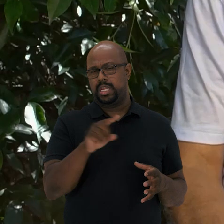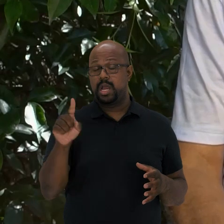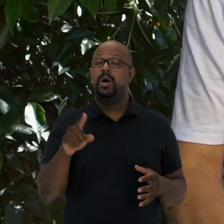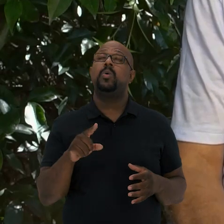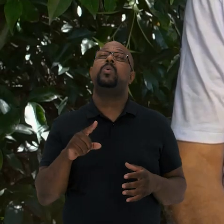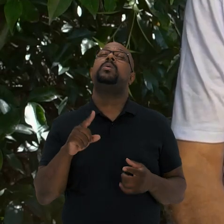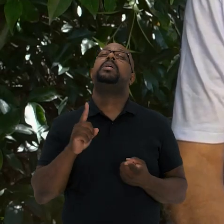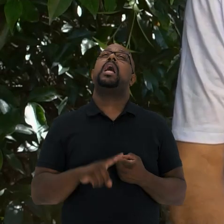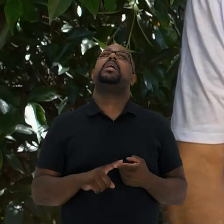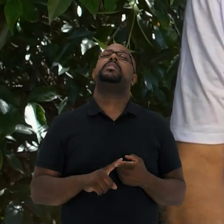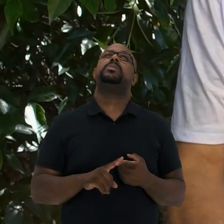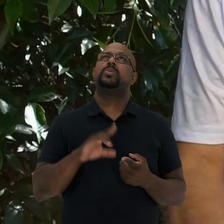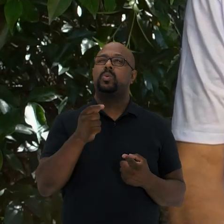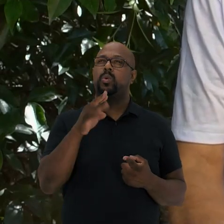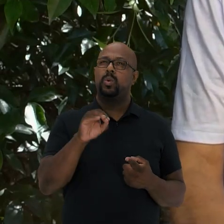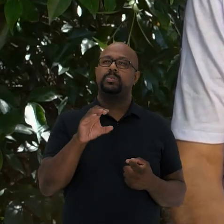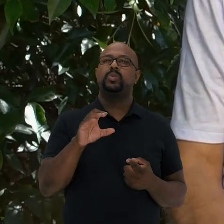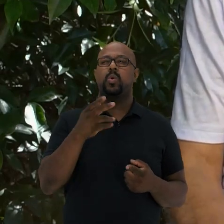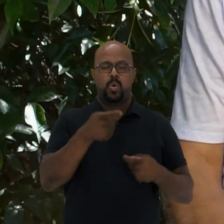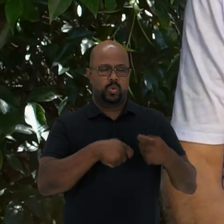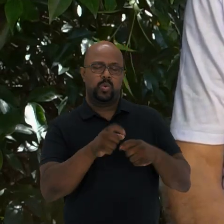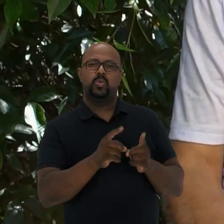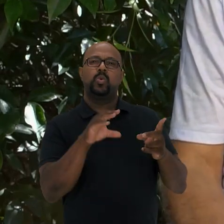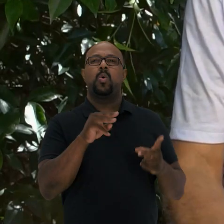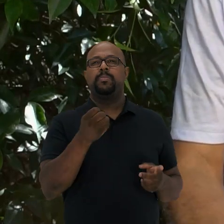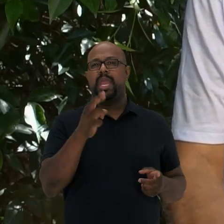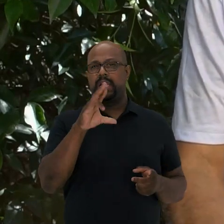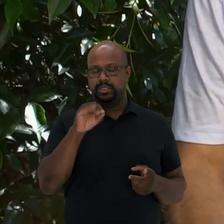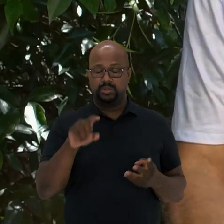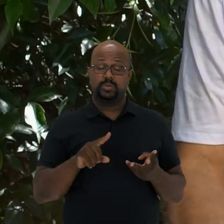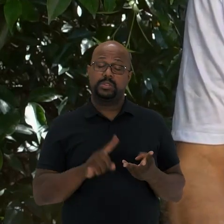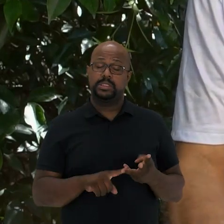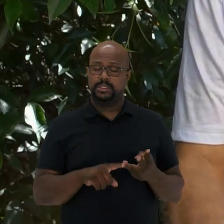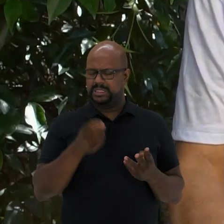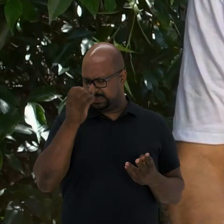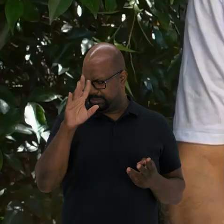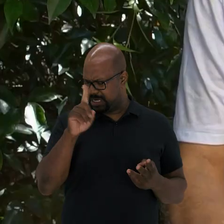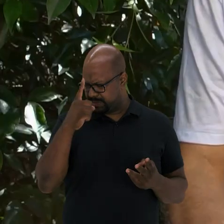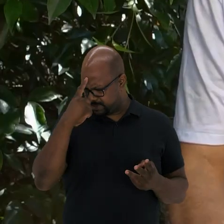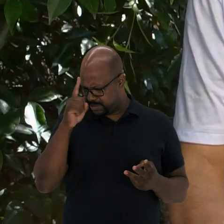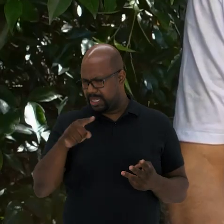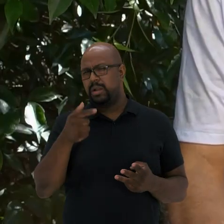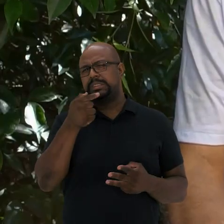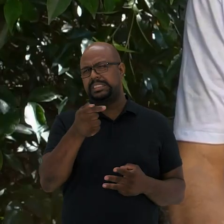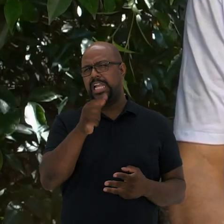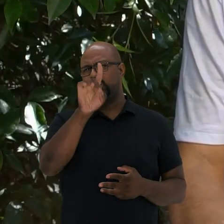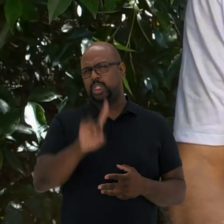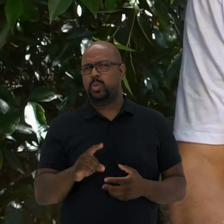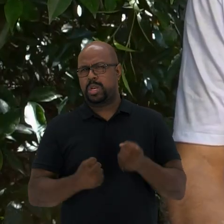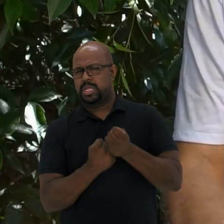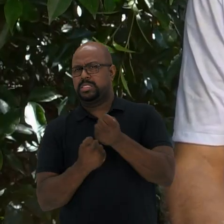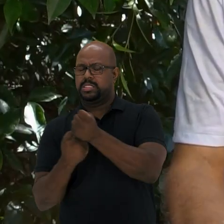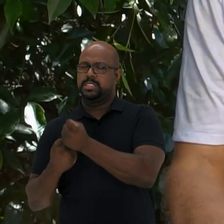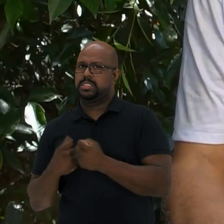União, era do Clube do Comércio e eu não me lembro mais, porque era 7 diretorias que